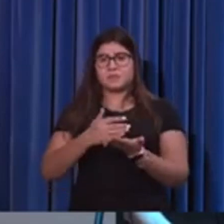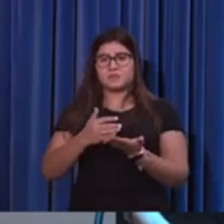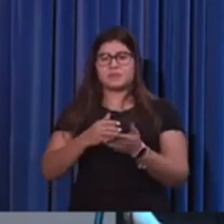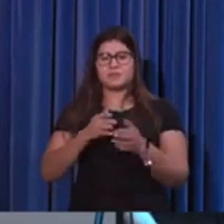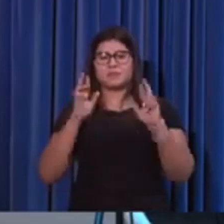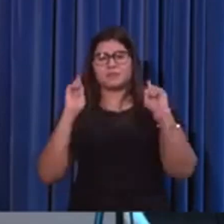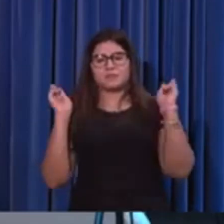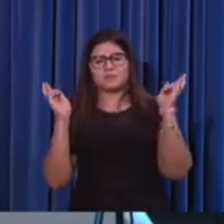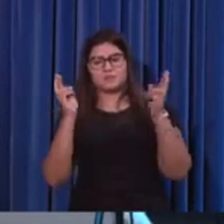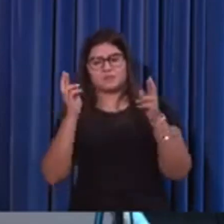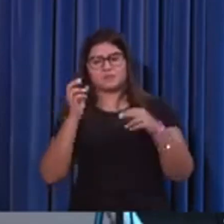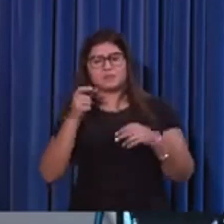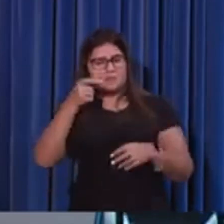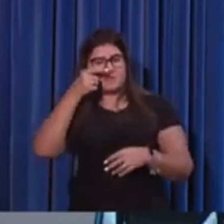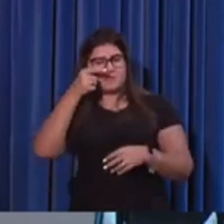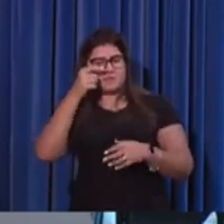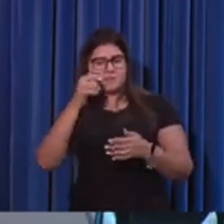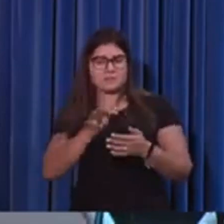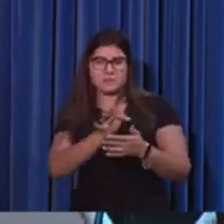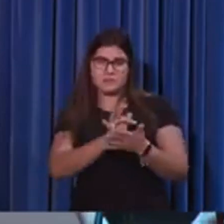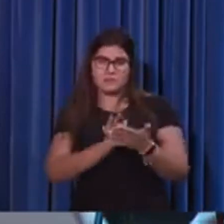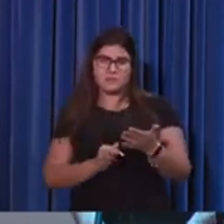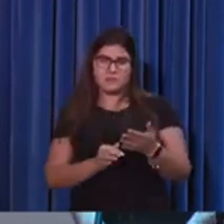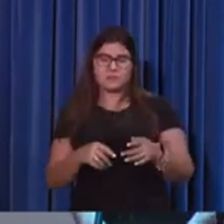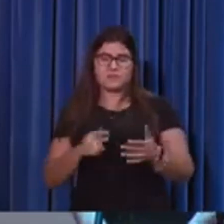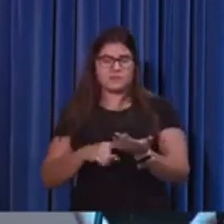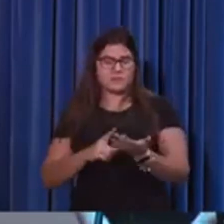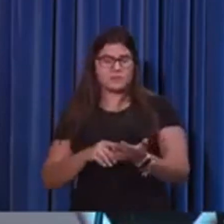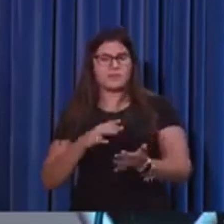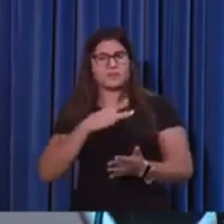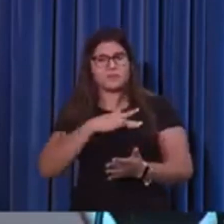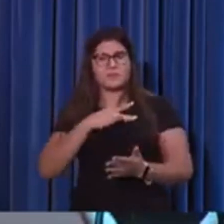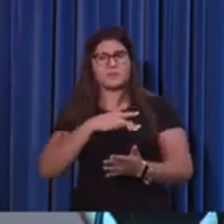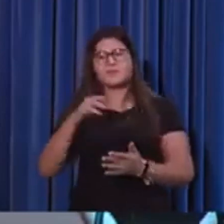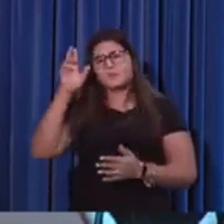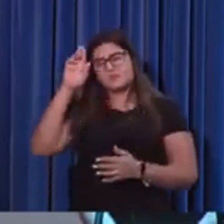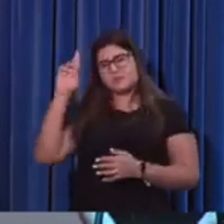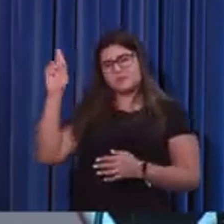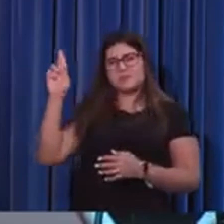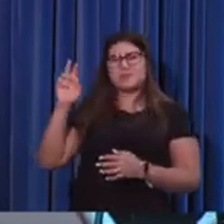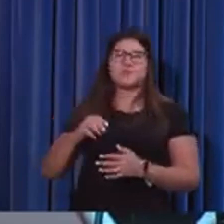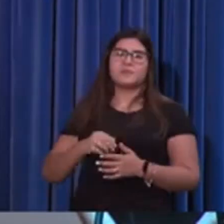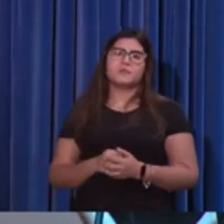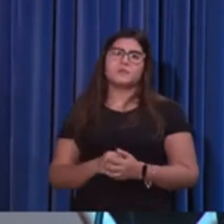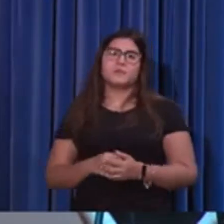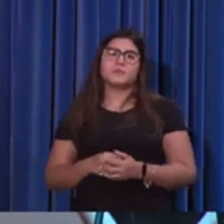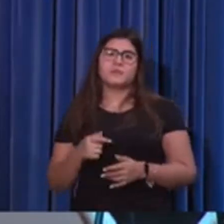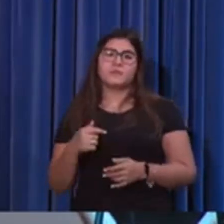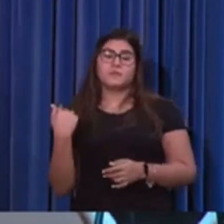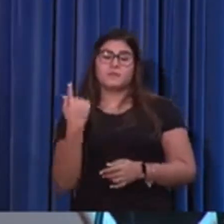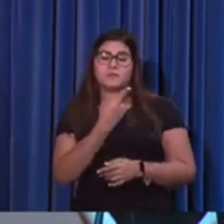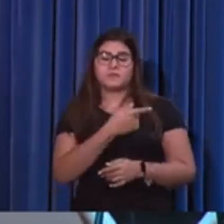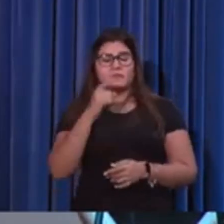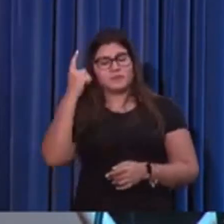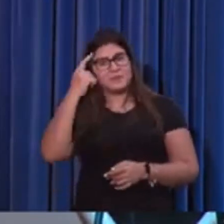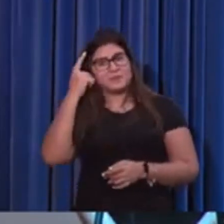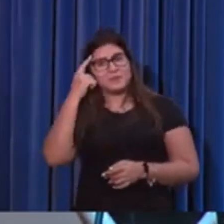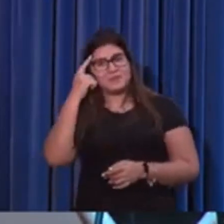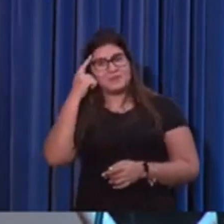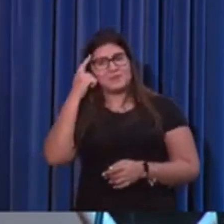esse texto e pedirmos misericórdia ao Senhor. O Senhor guie os nossos pensamentos, as